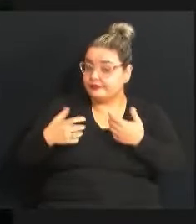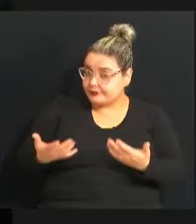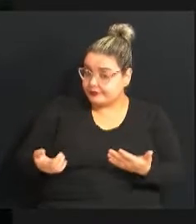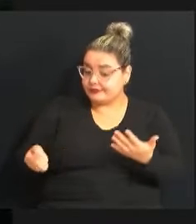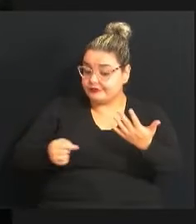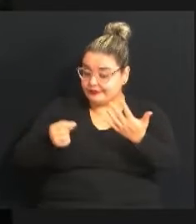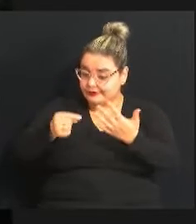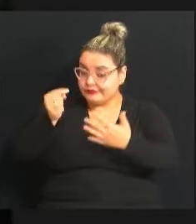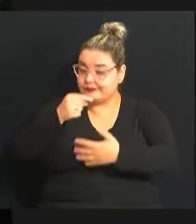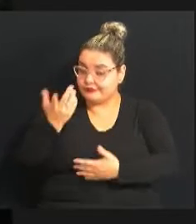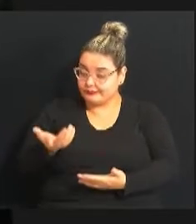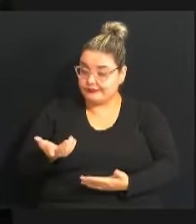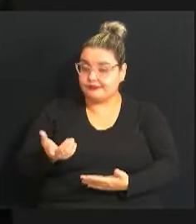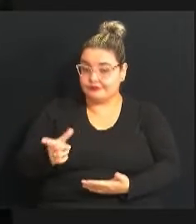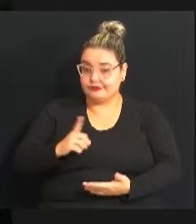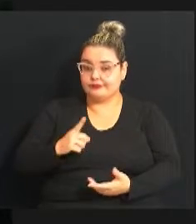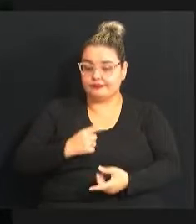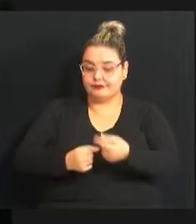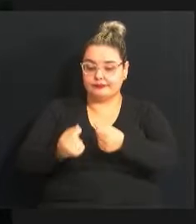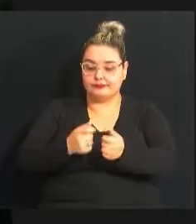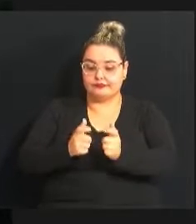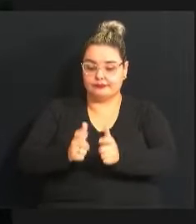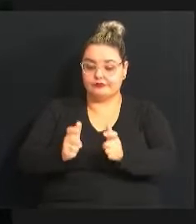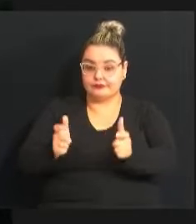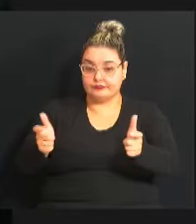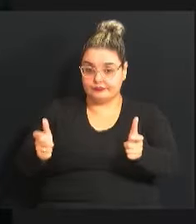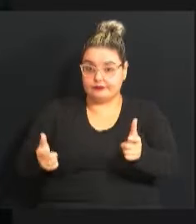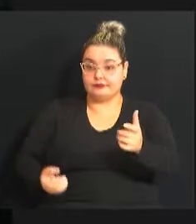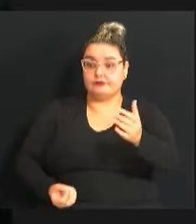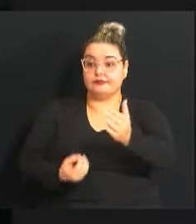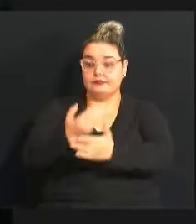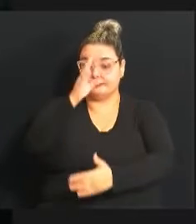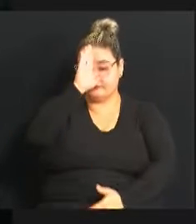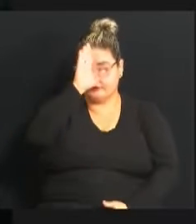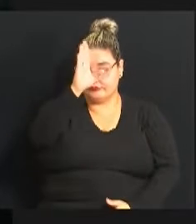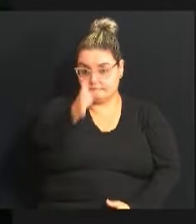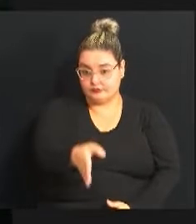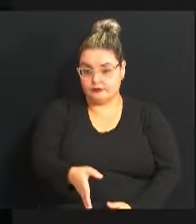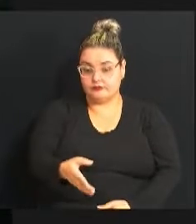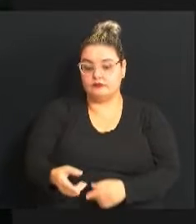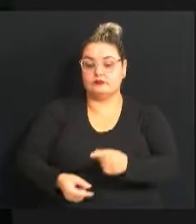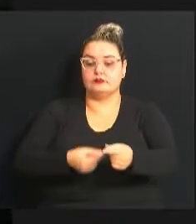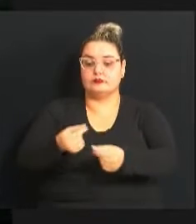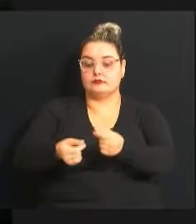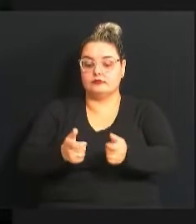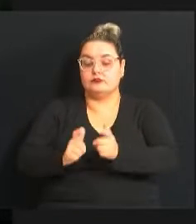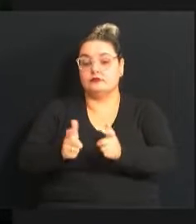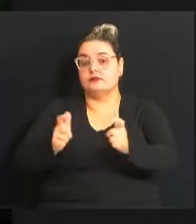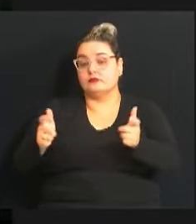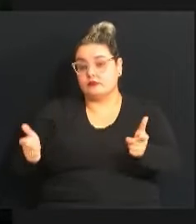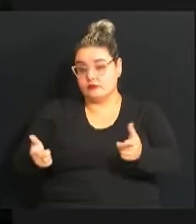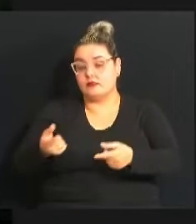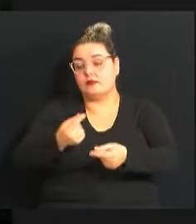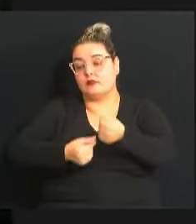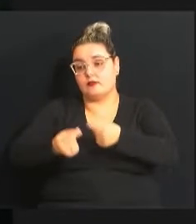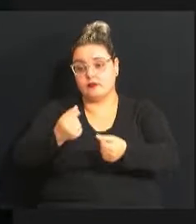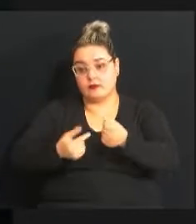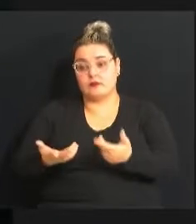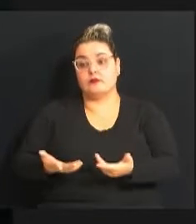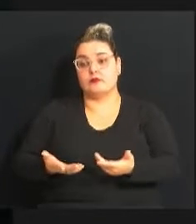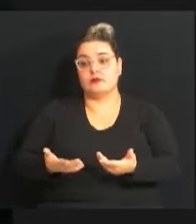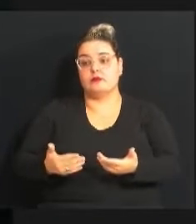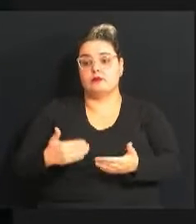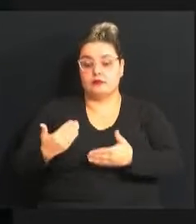que gere o crescimento econômico, né, que crie um horizonte de crescimento econômico que permita a gente traçar um cenário